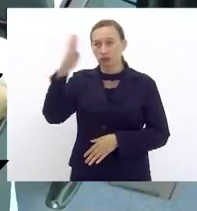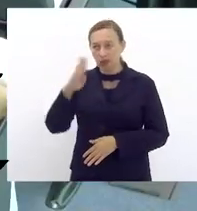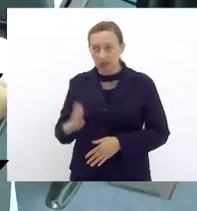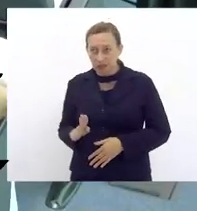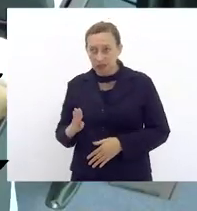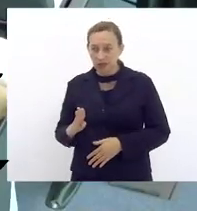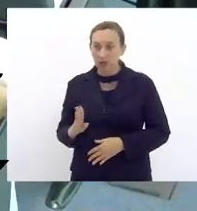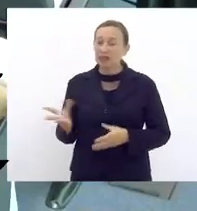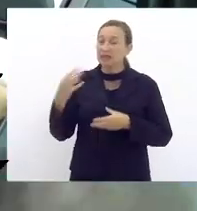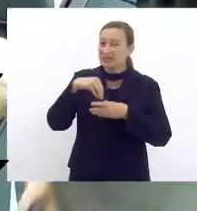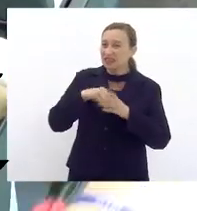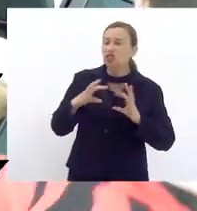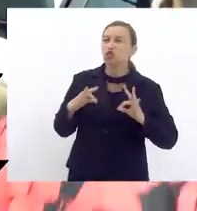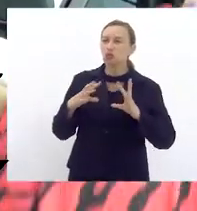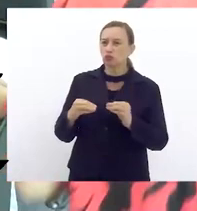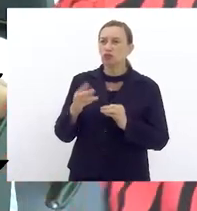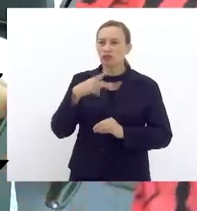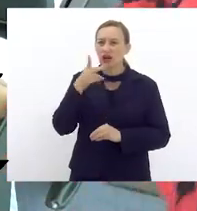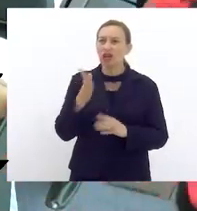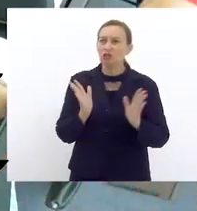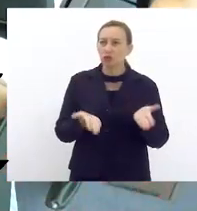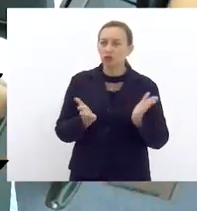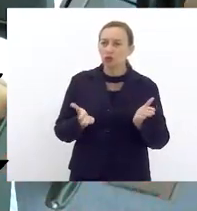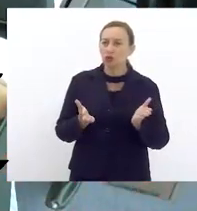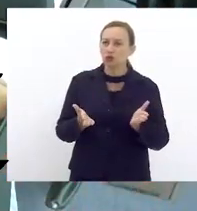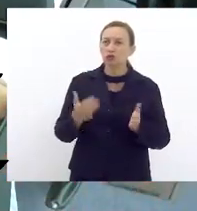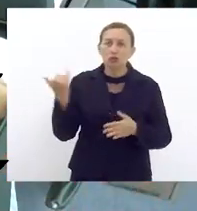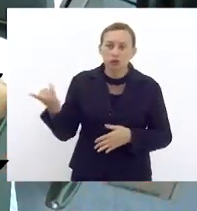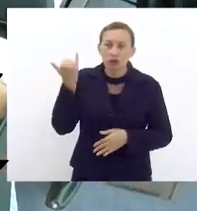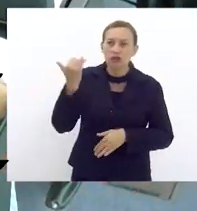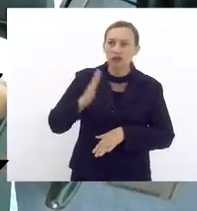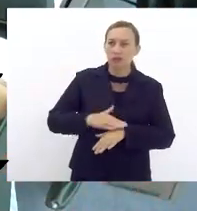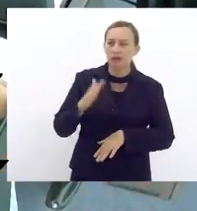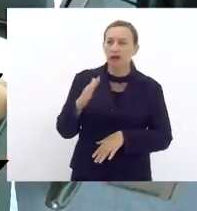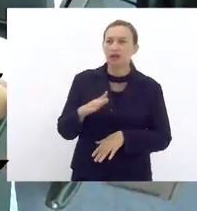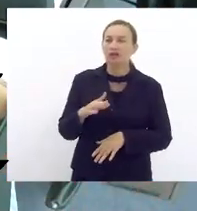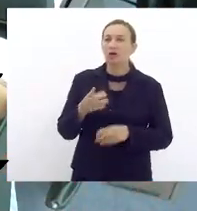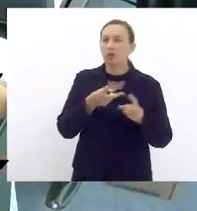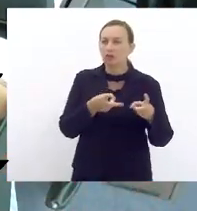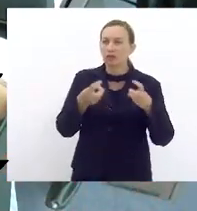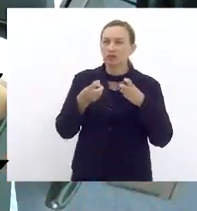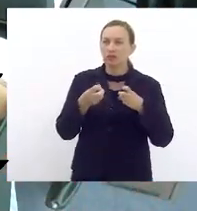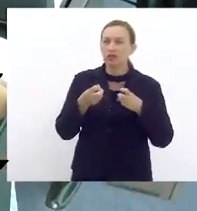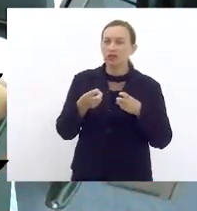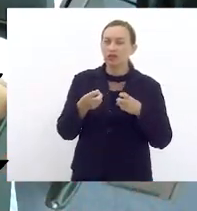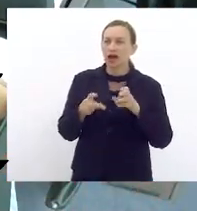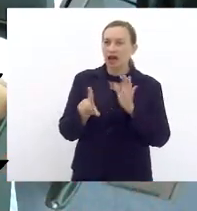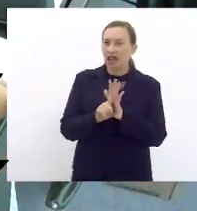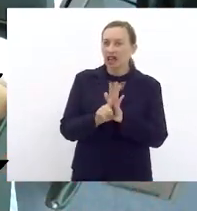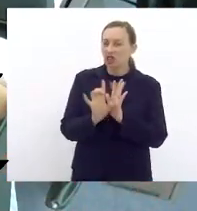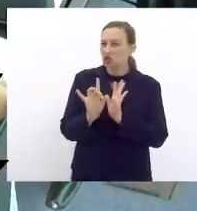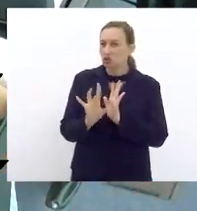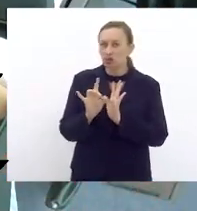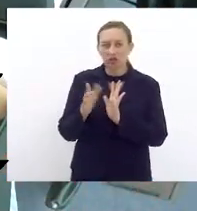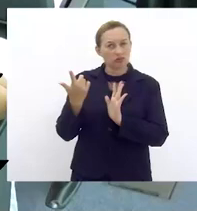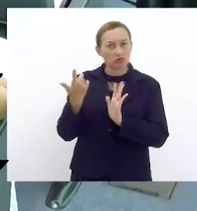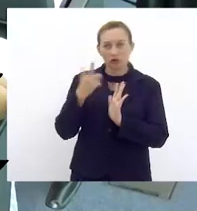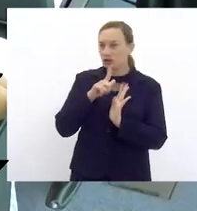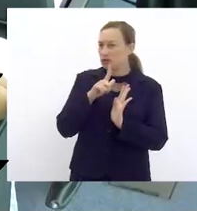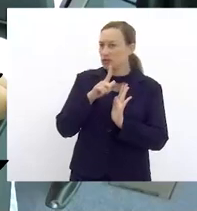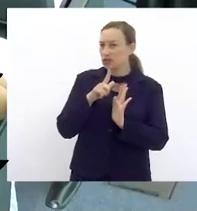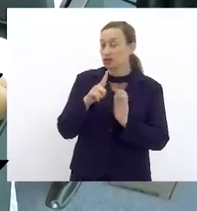e dentro tudo que já foi dito aqui hoje acho que a maior importância nós percebemos que a lei não vai dar conta